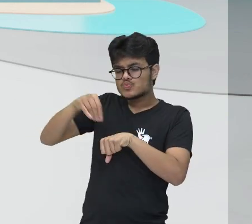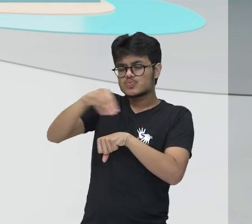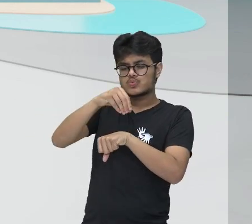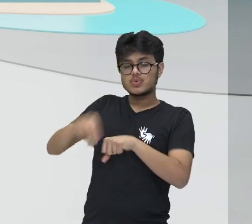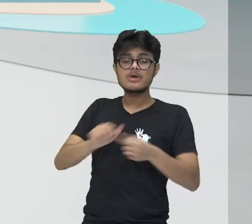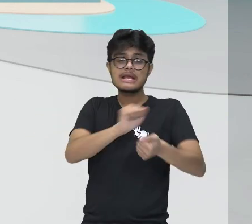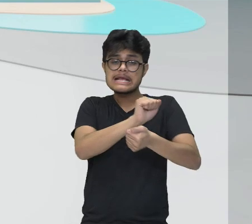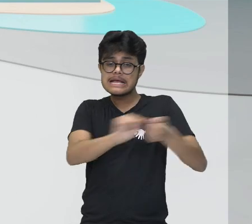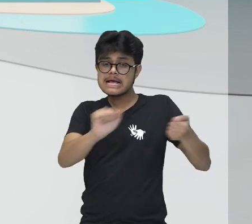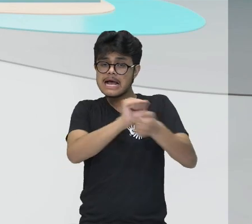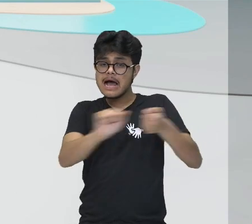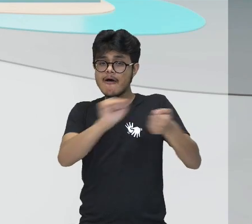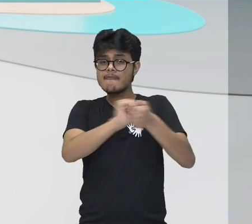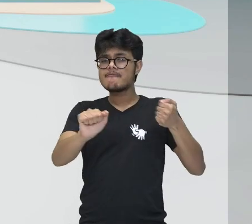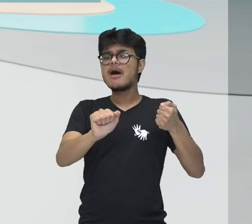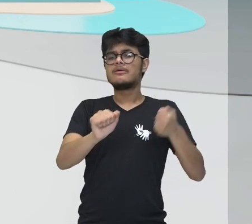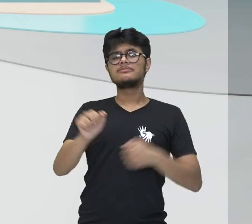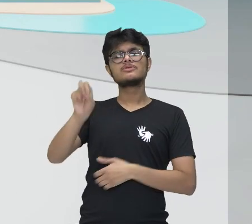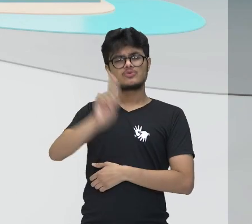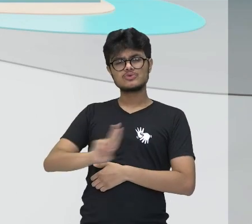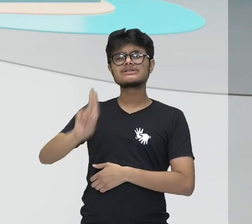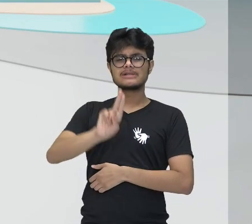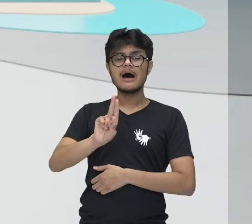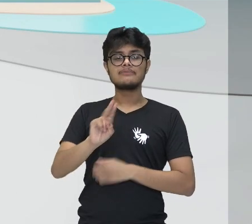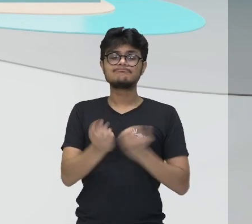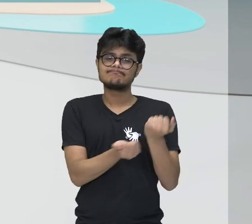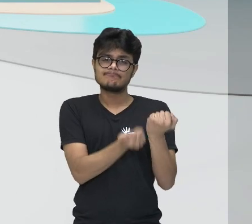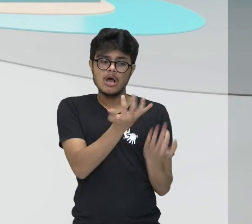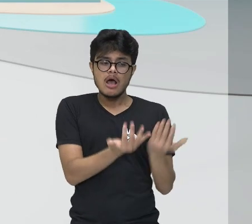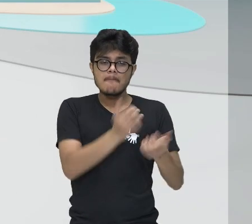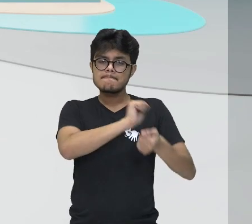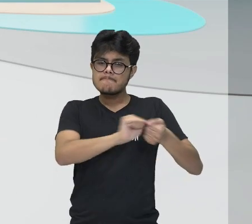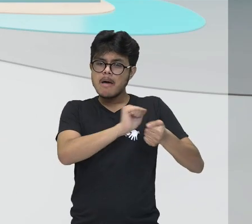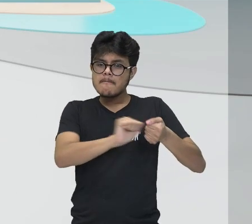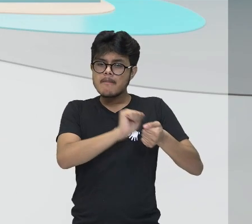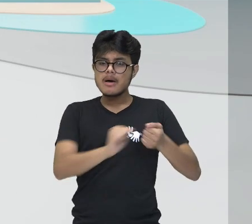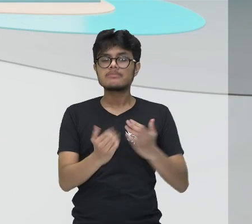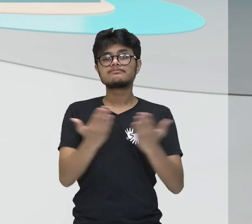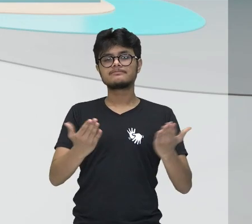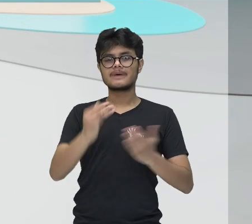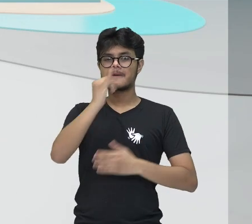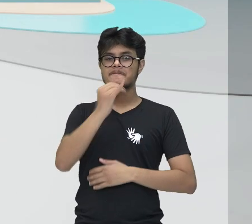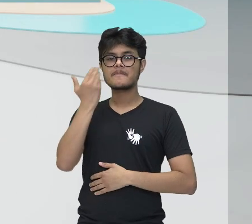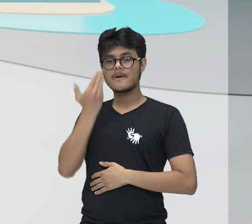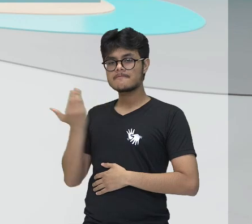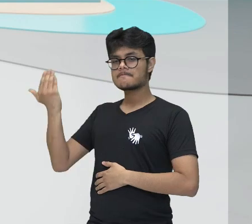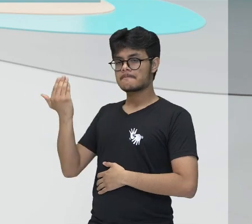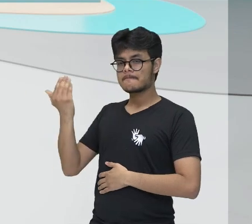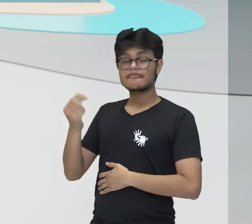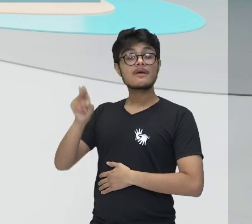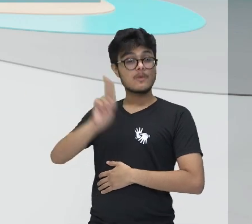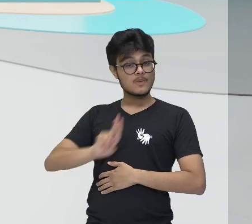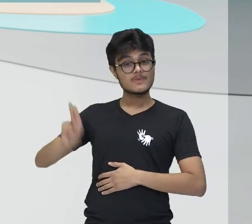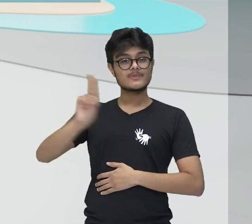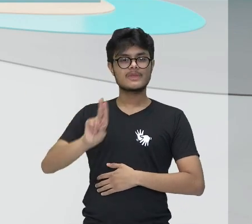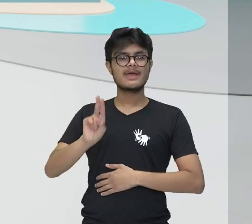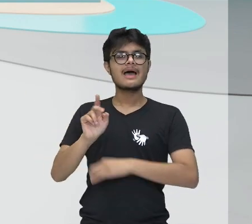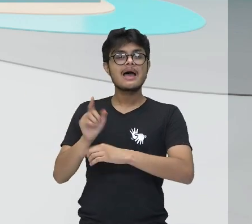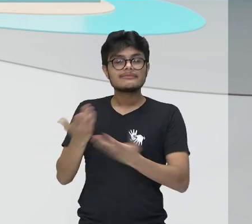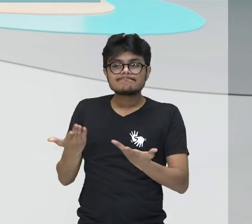carvão, ou seja, madeiras queimadas. Então, como vocês podem ver aqui, eles começavam